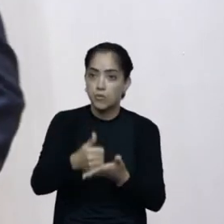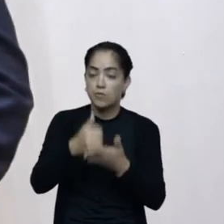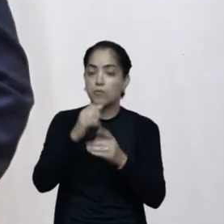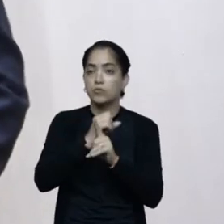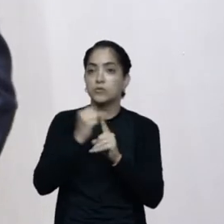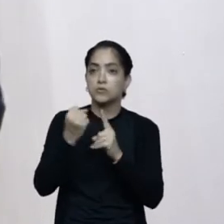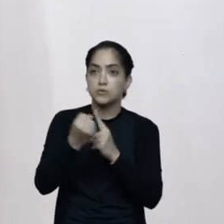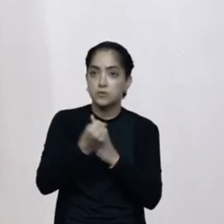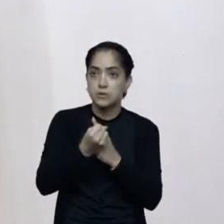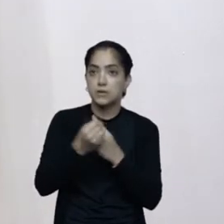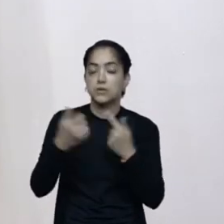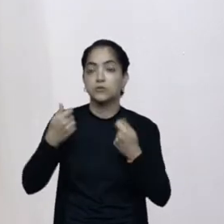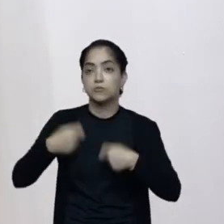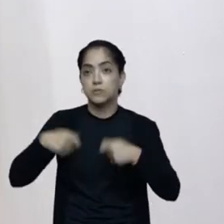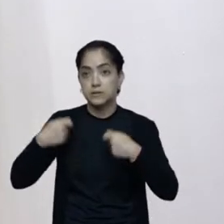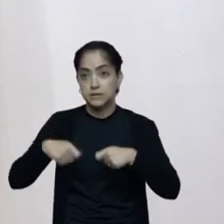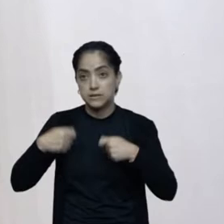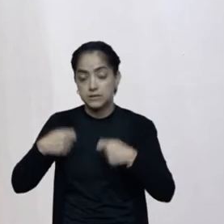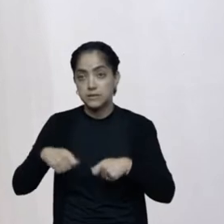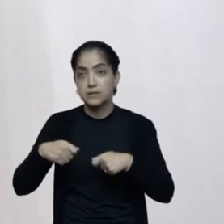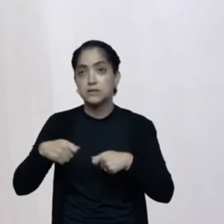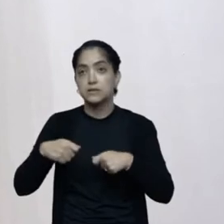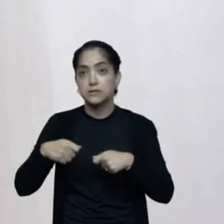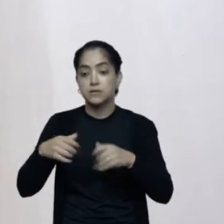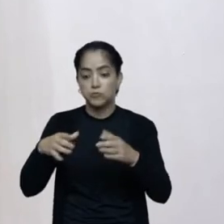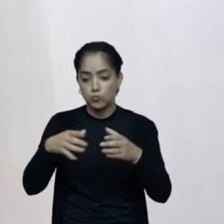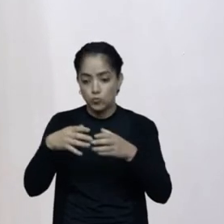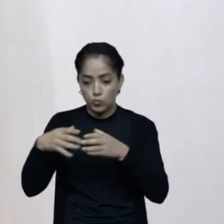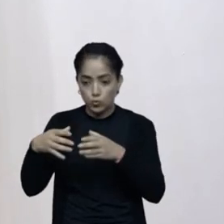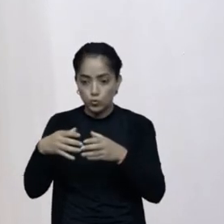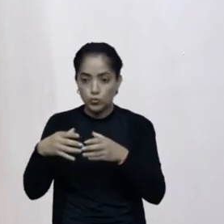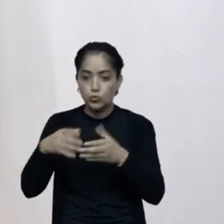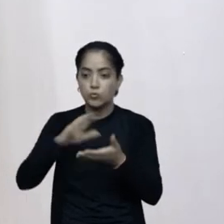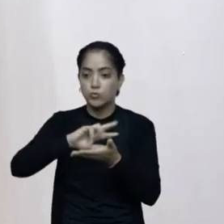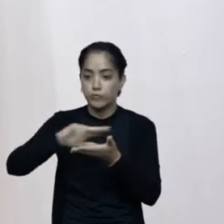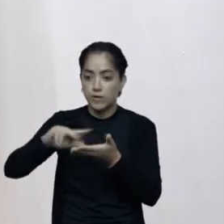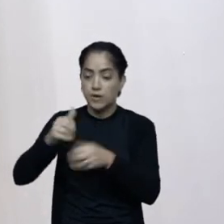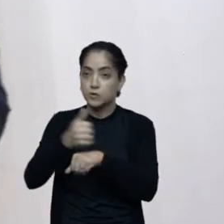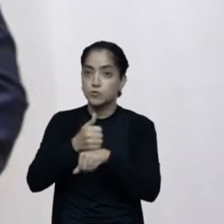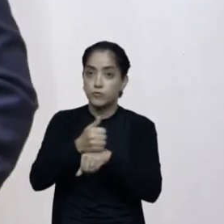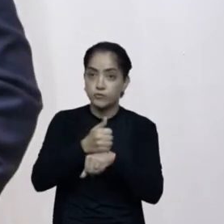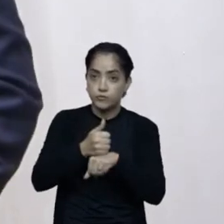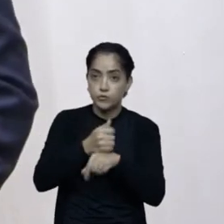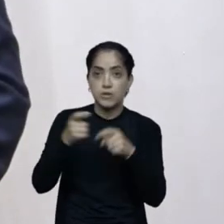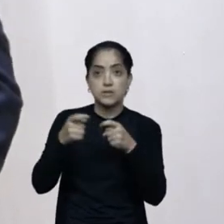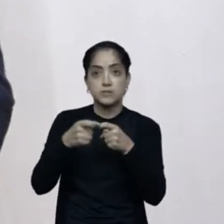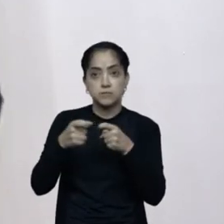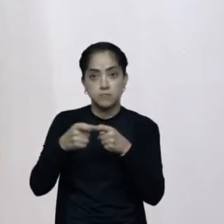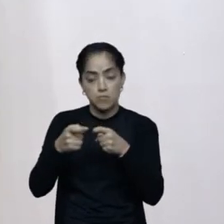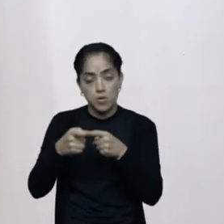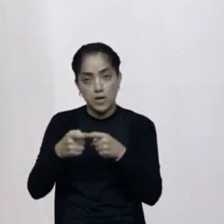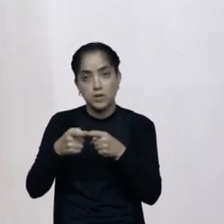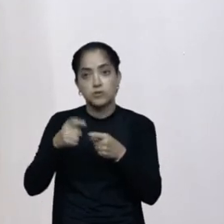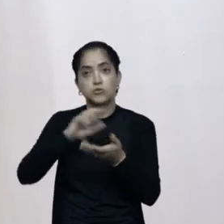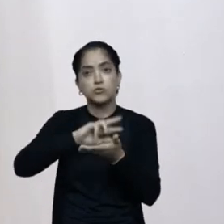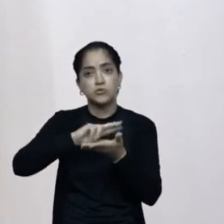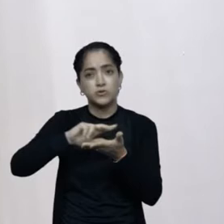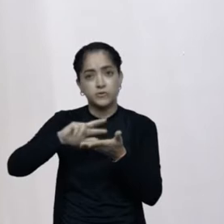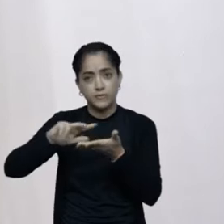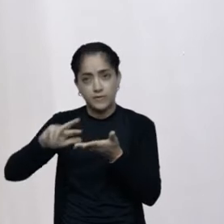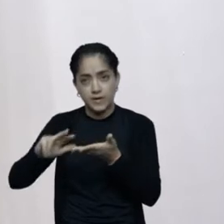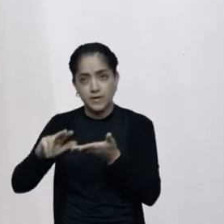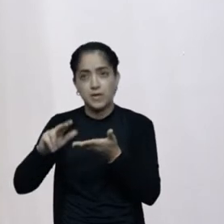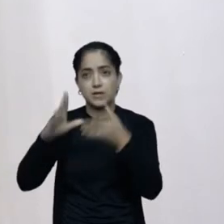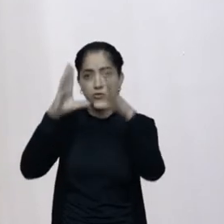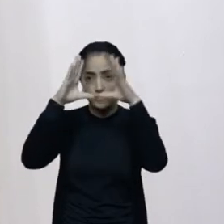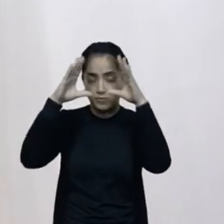sociedade, precisa ter uma equipe multidisciplinar com vários médicos, geneticistas,